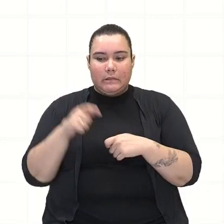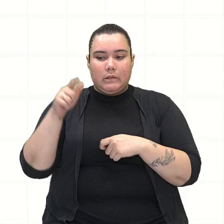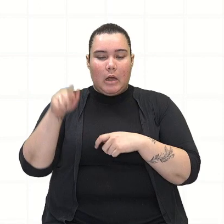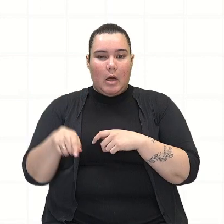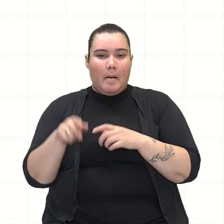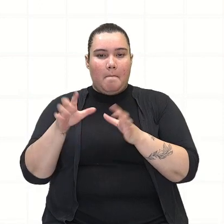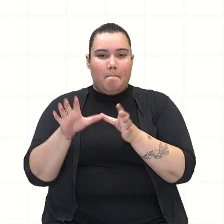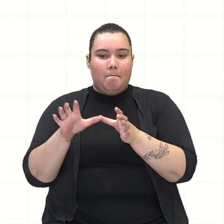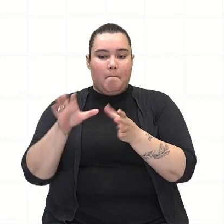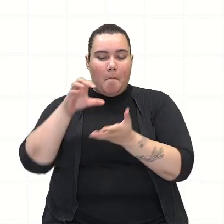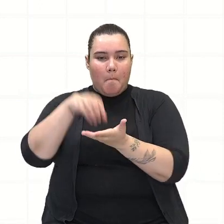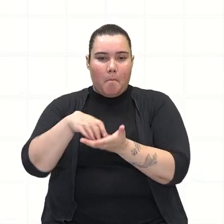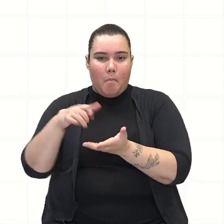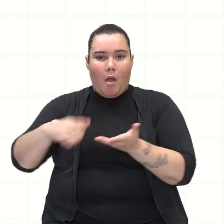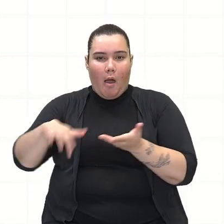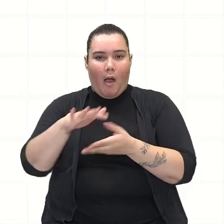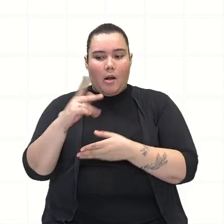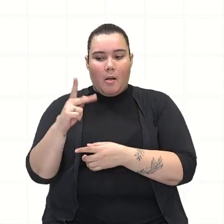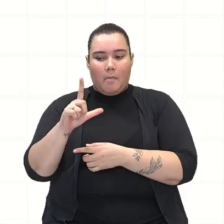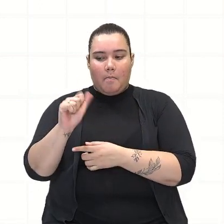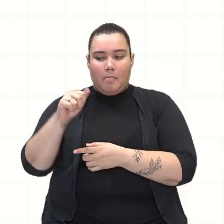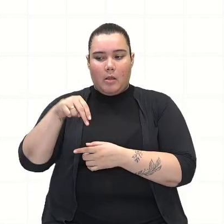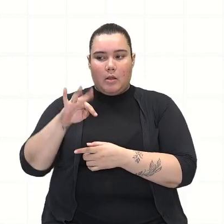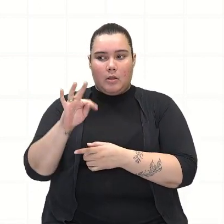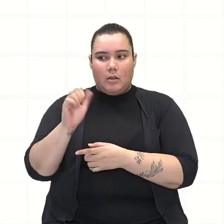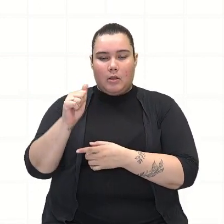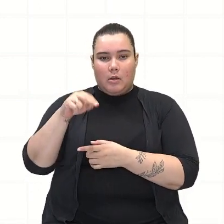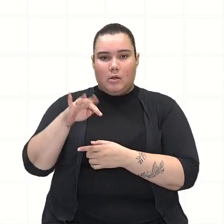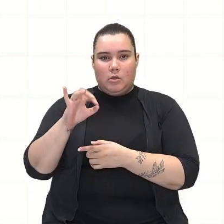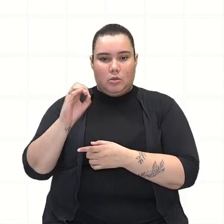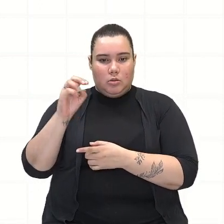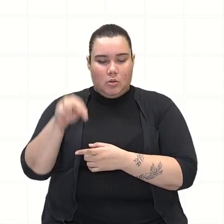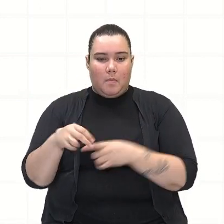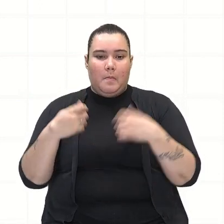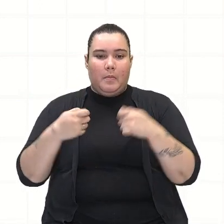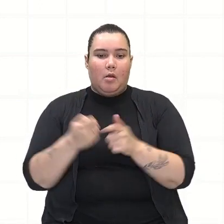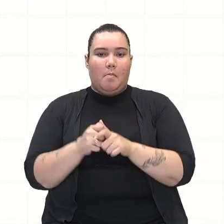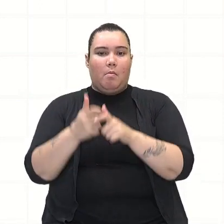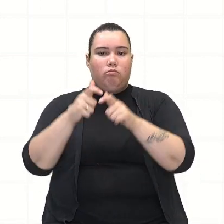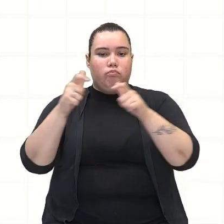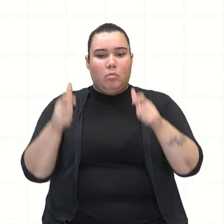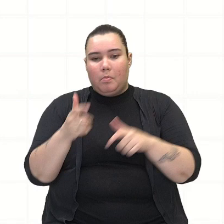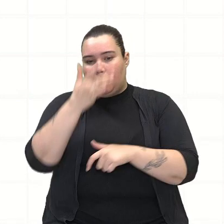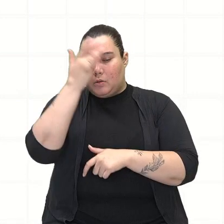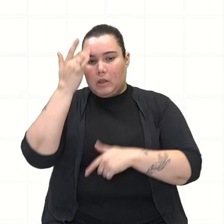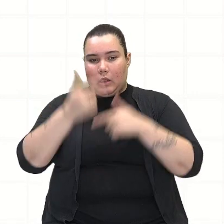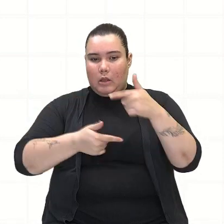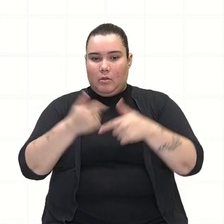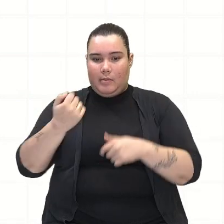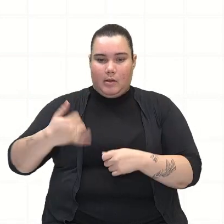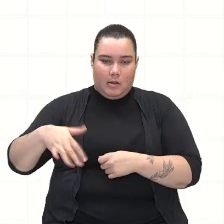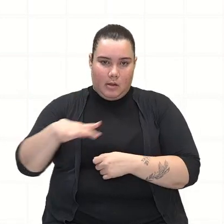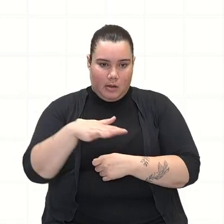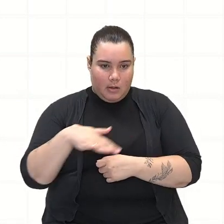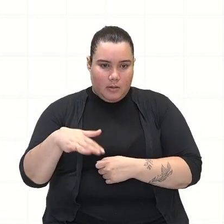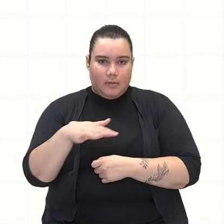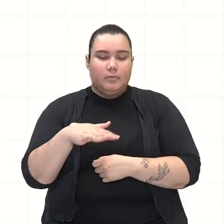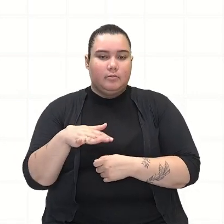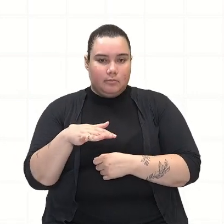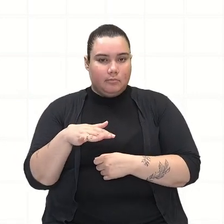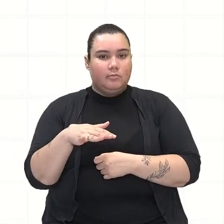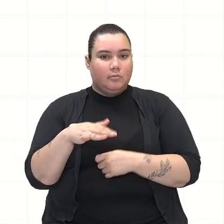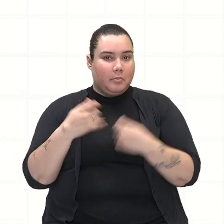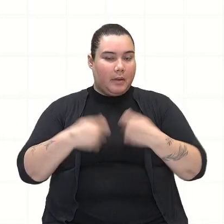grandes propriedades, precisavam cada vez mais de pessoas trabalhando nas lavouras e nas diversas